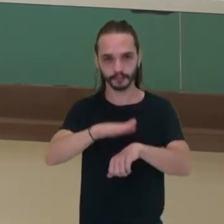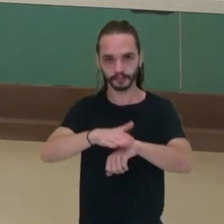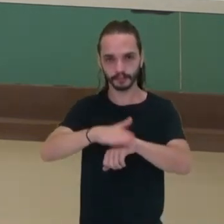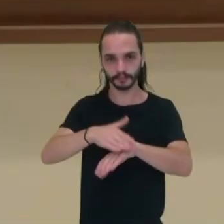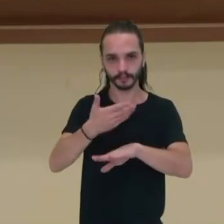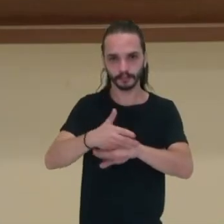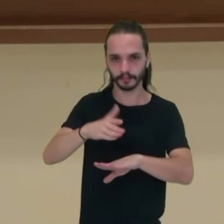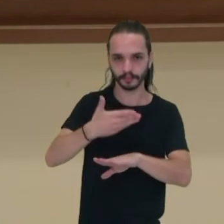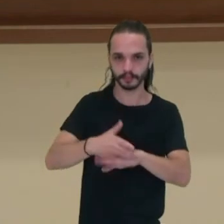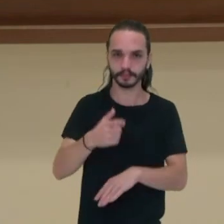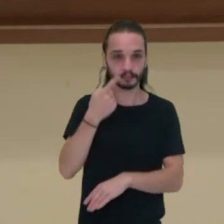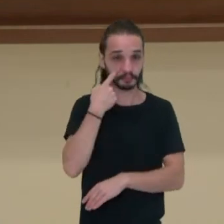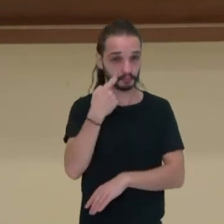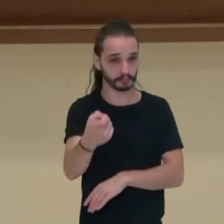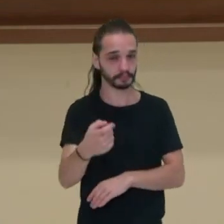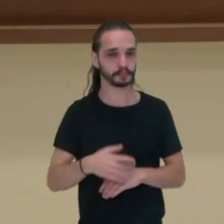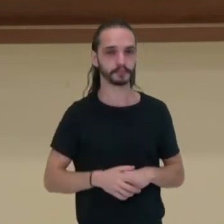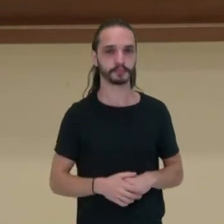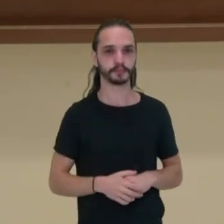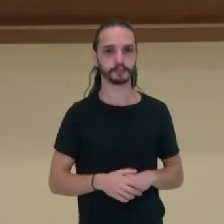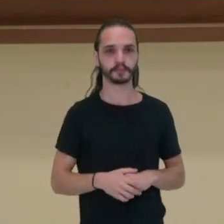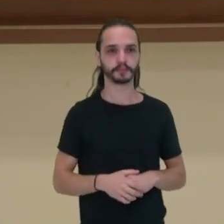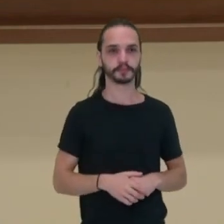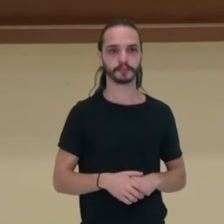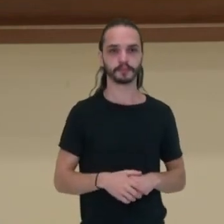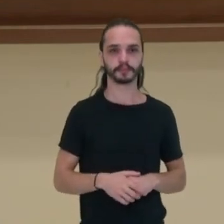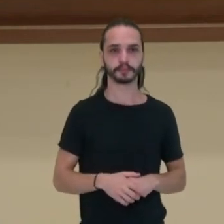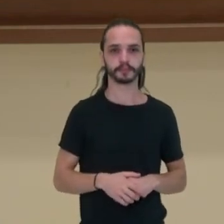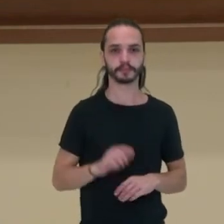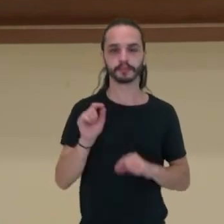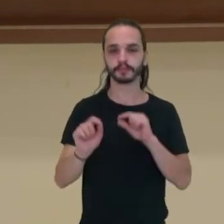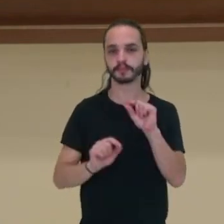bem interessante, tá? Pensar assim,